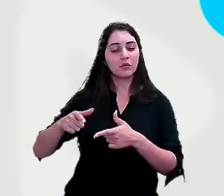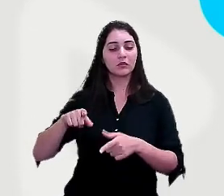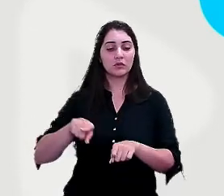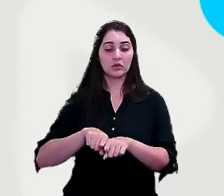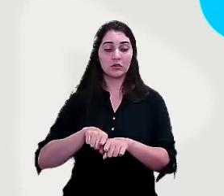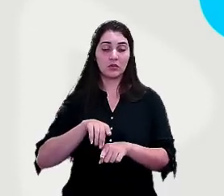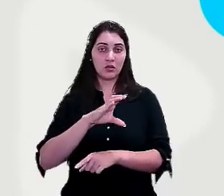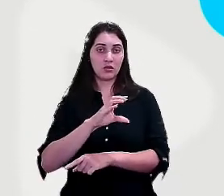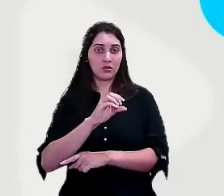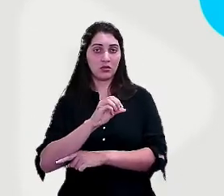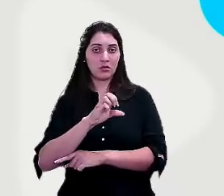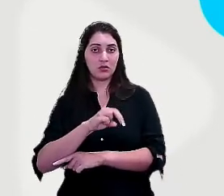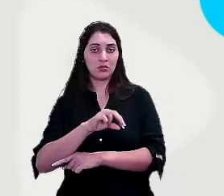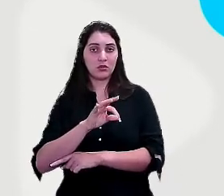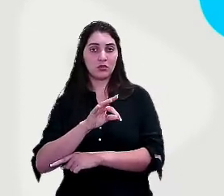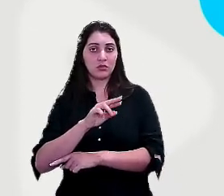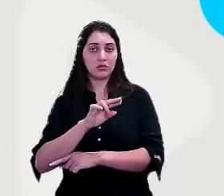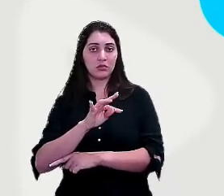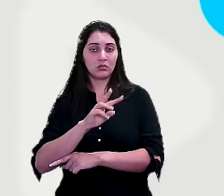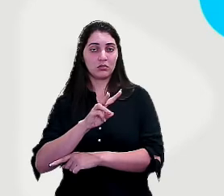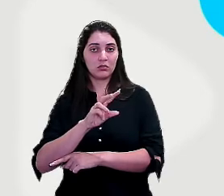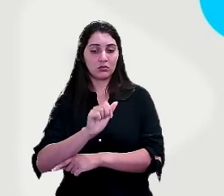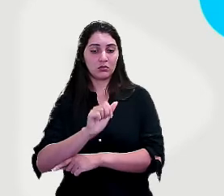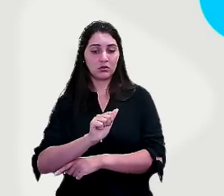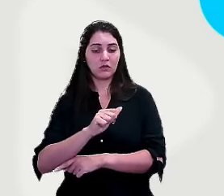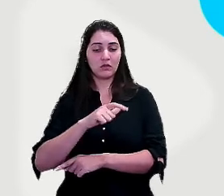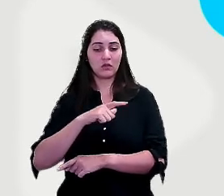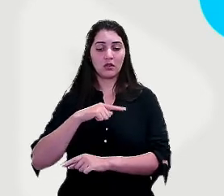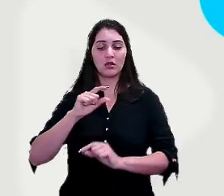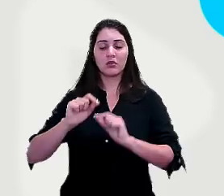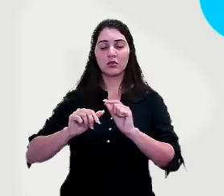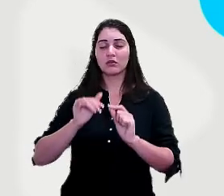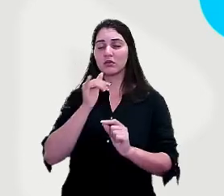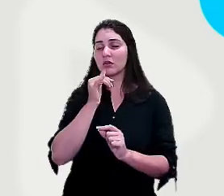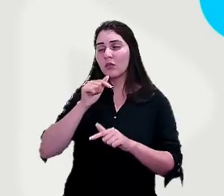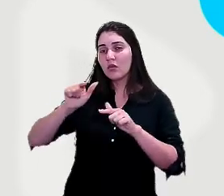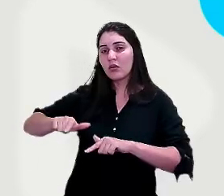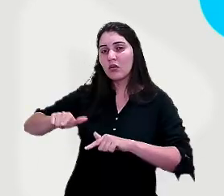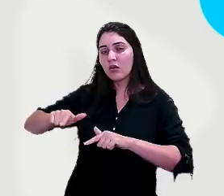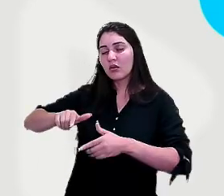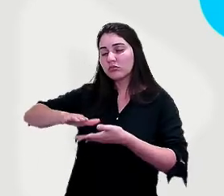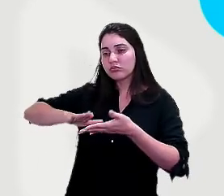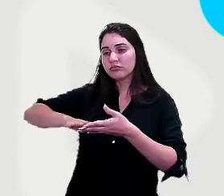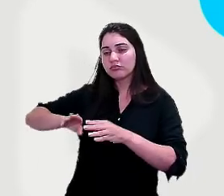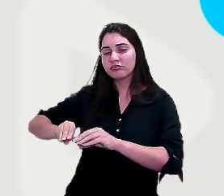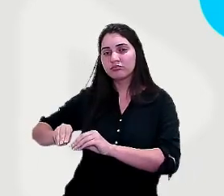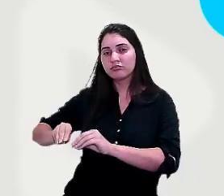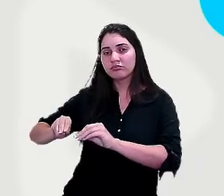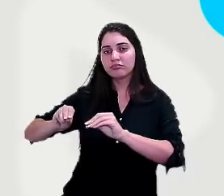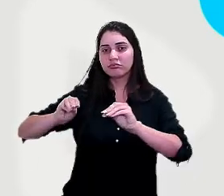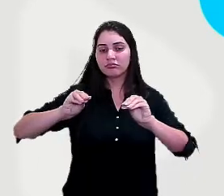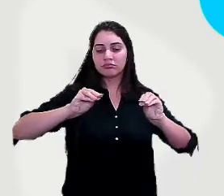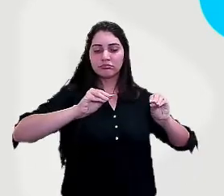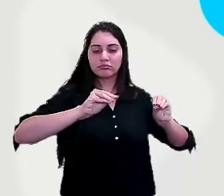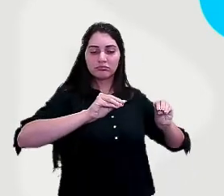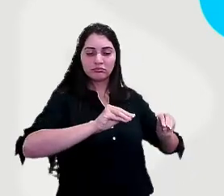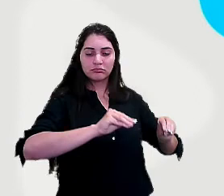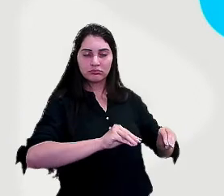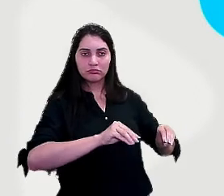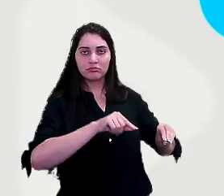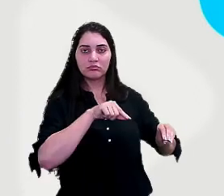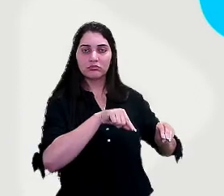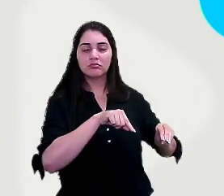construtiva também, que esse transporte ele vai ser depositado, né, o que foi levado pela